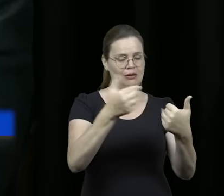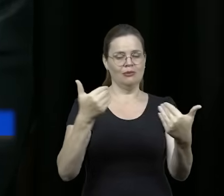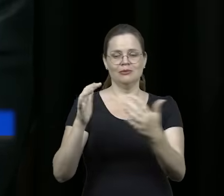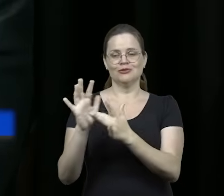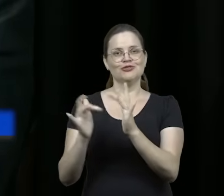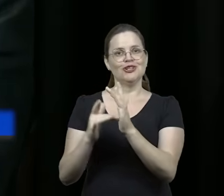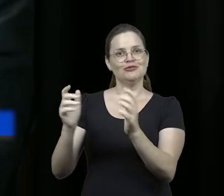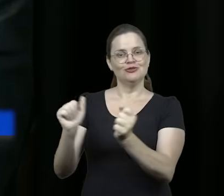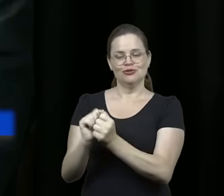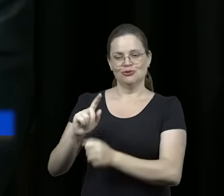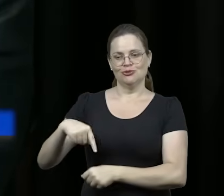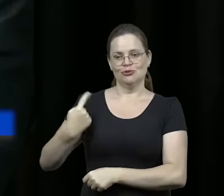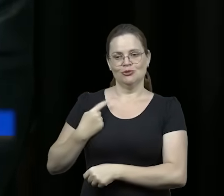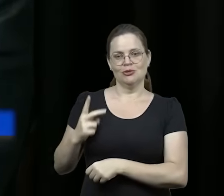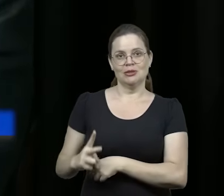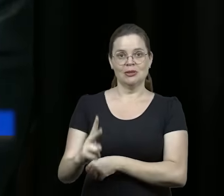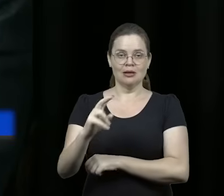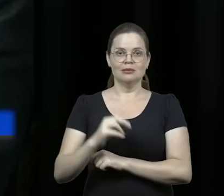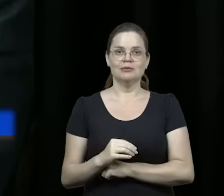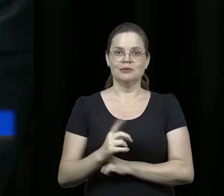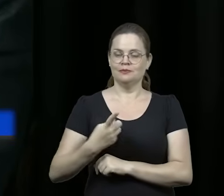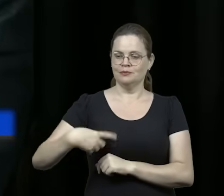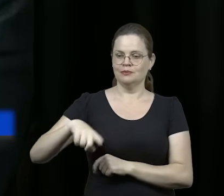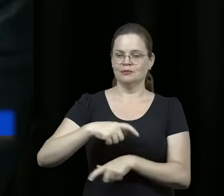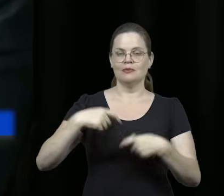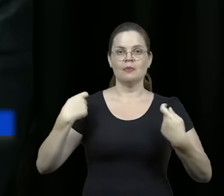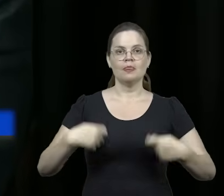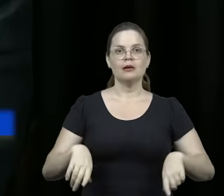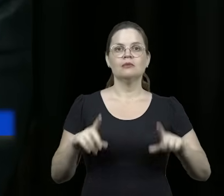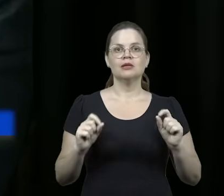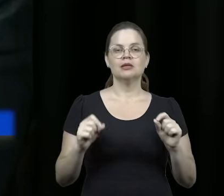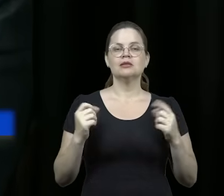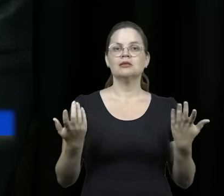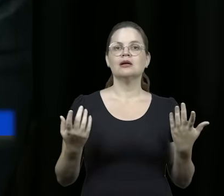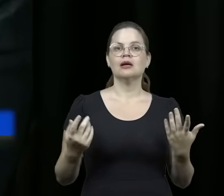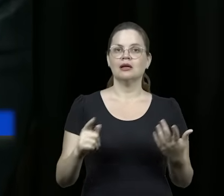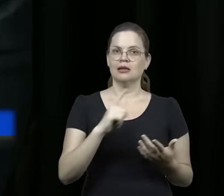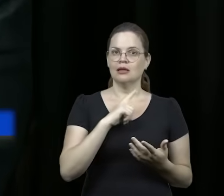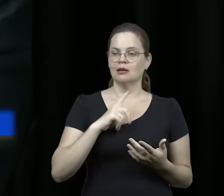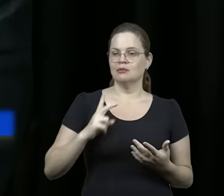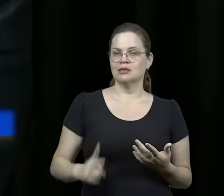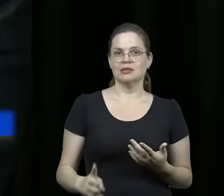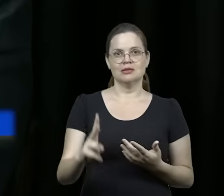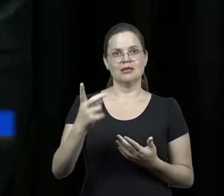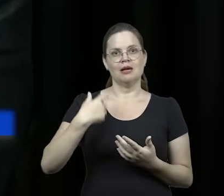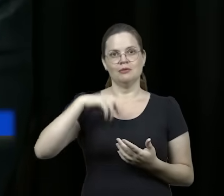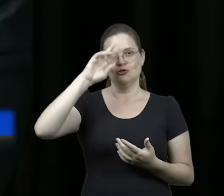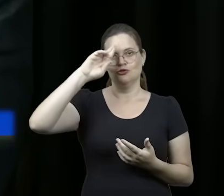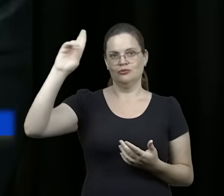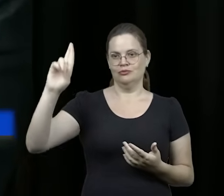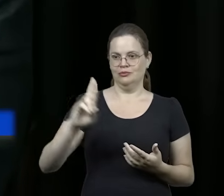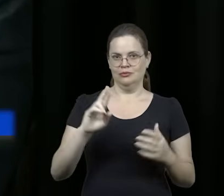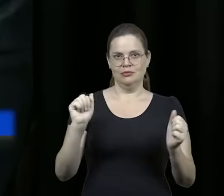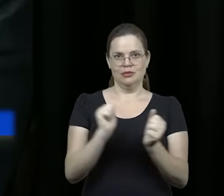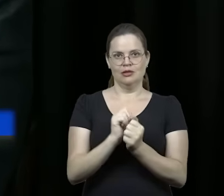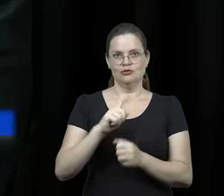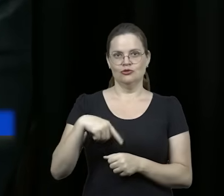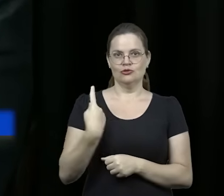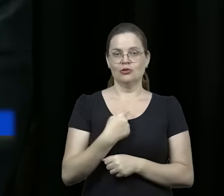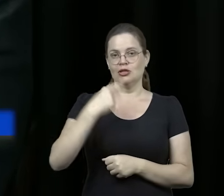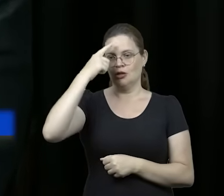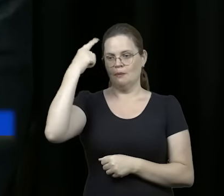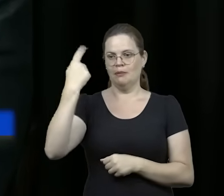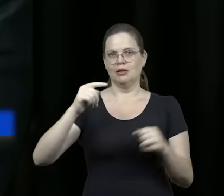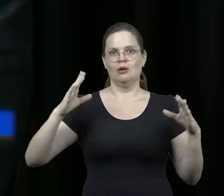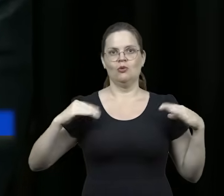cria todas as condições para nós estarmos no lugar onde Ele também, como Criador, tem condição de dar ordem para o anjo,